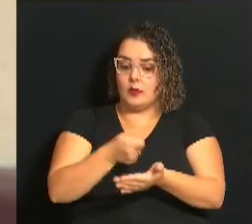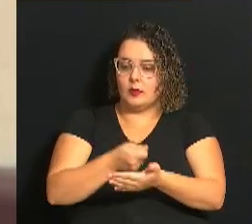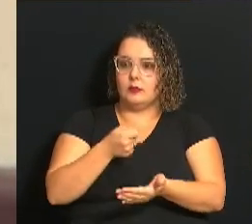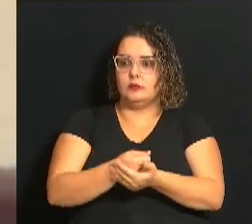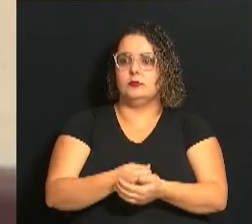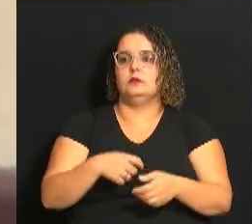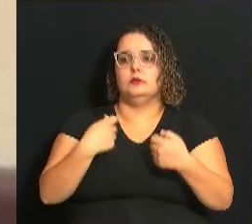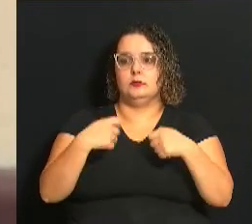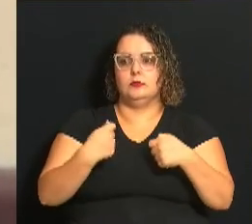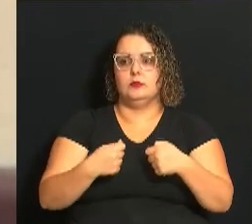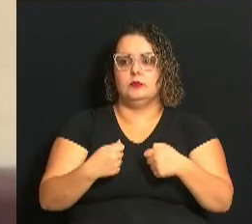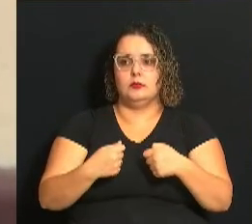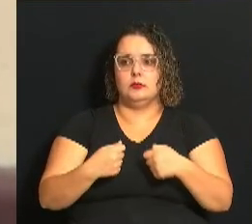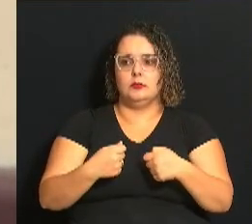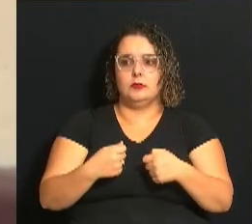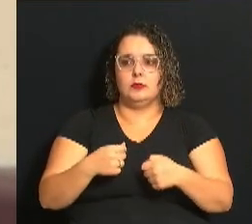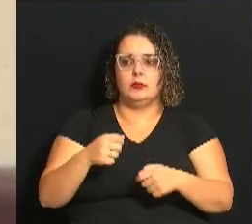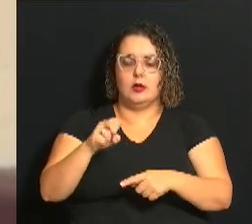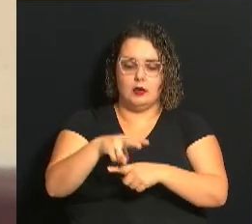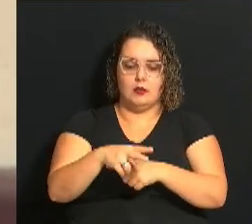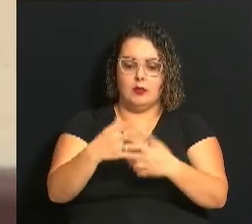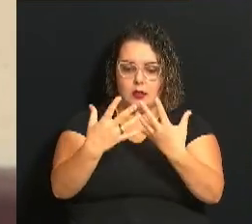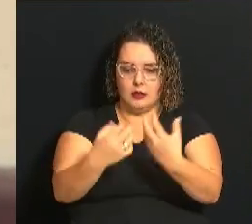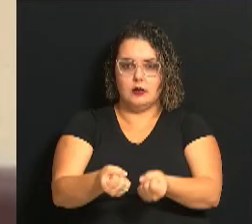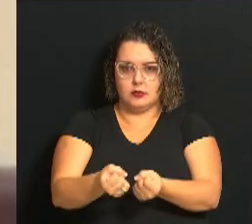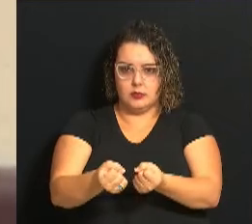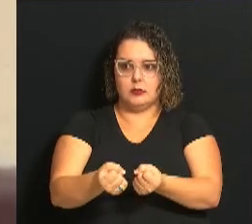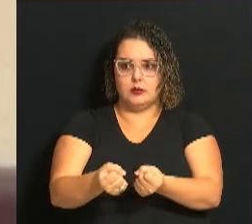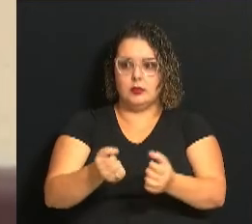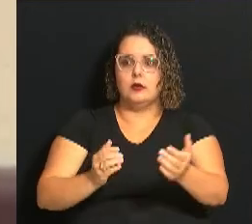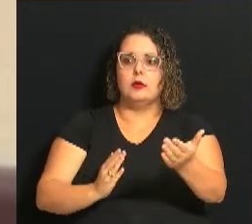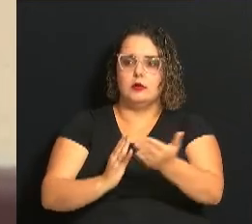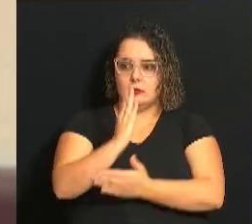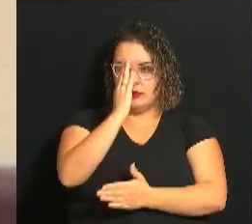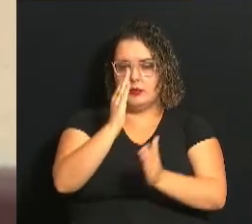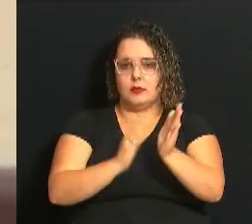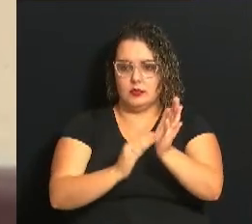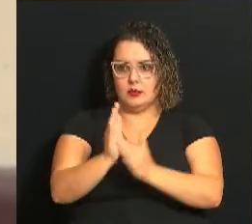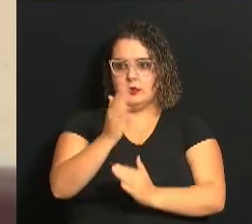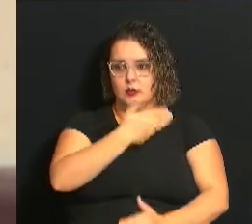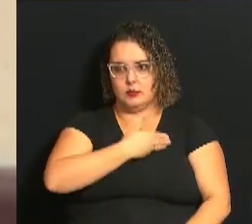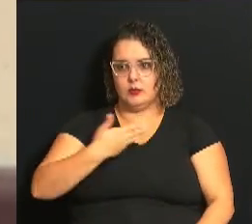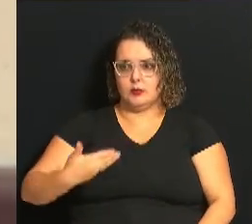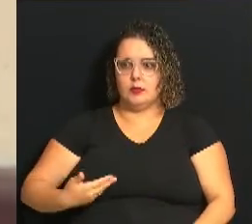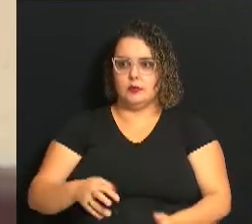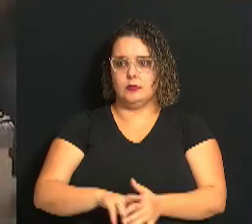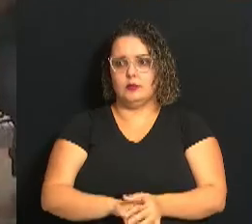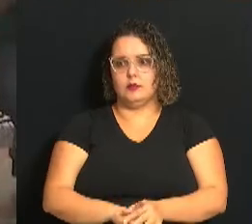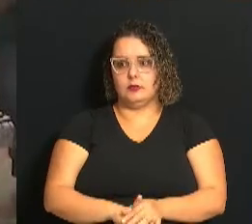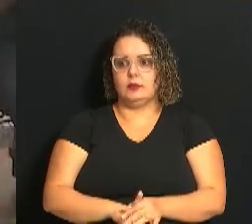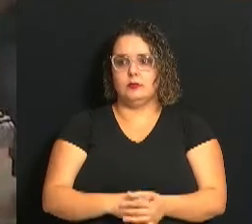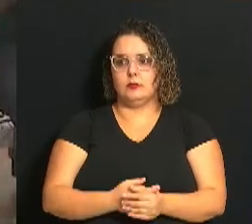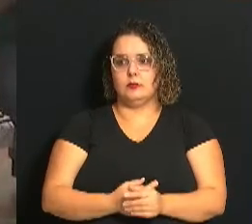ser preenchido mediante aprovação em concurso público.